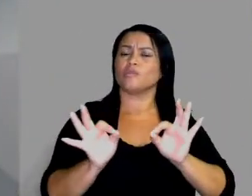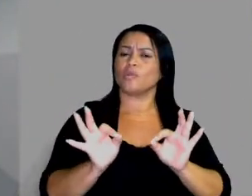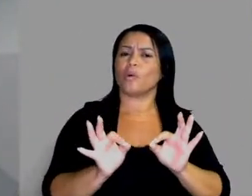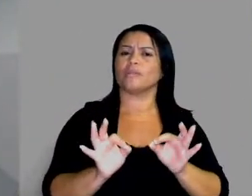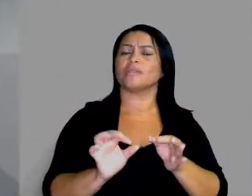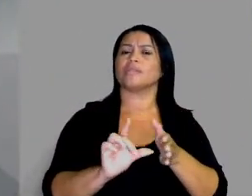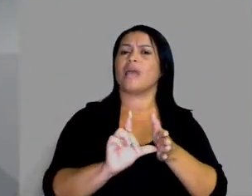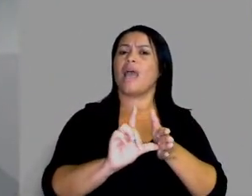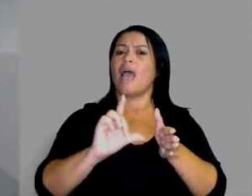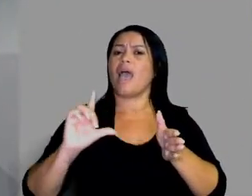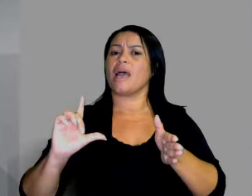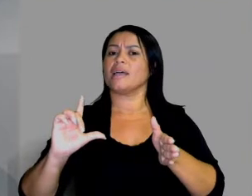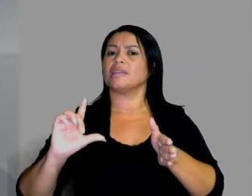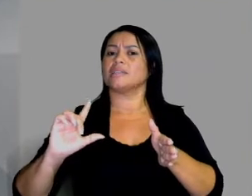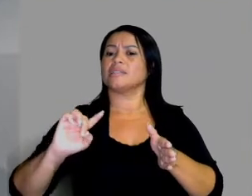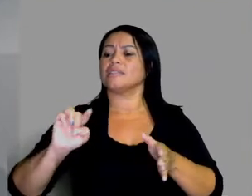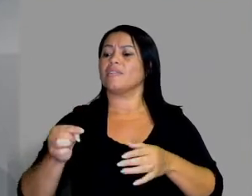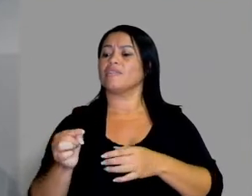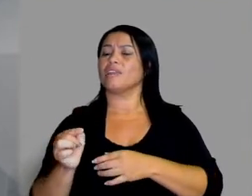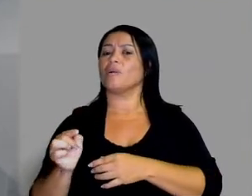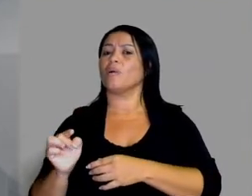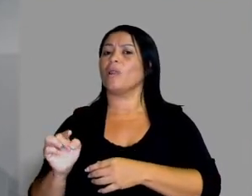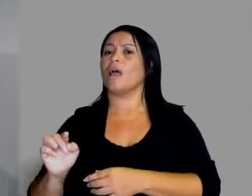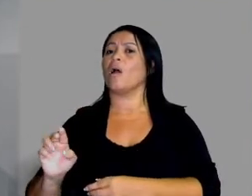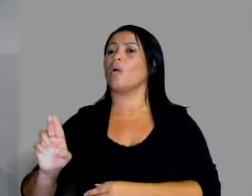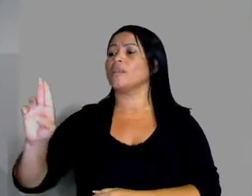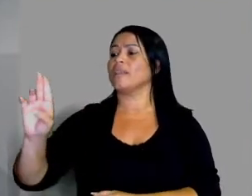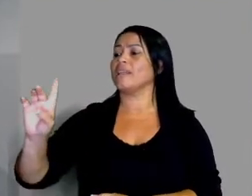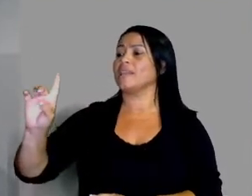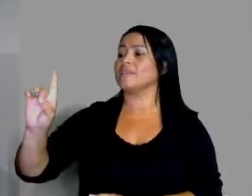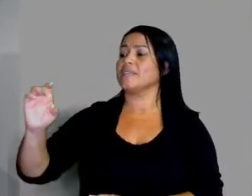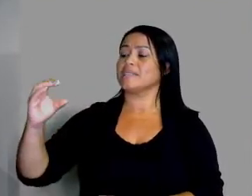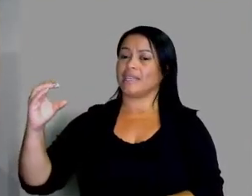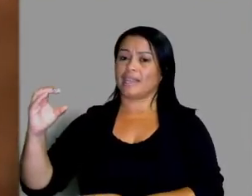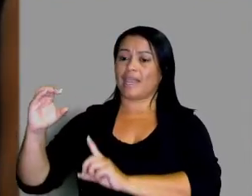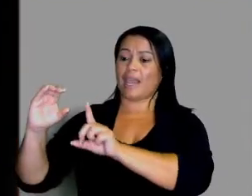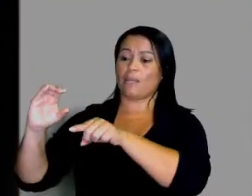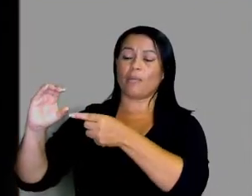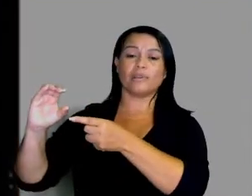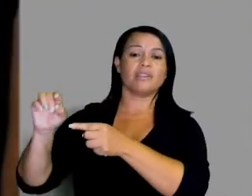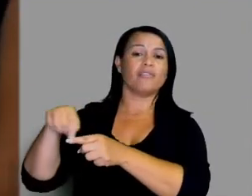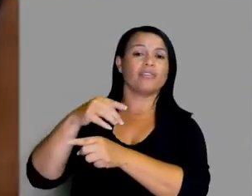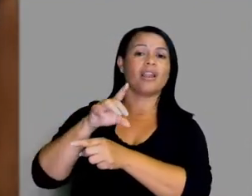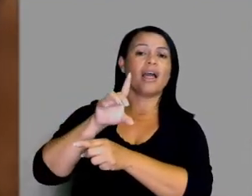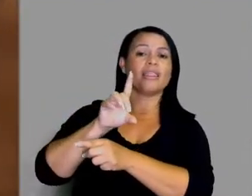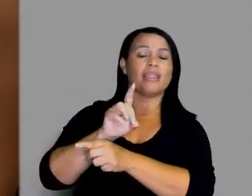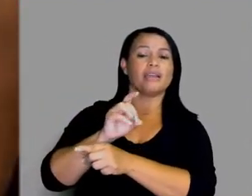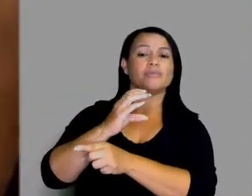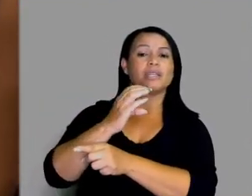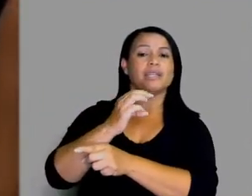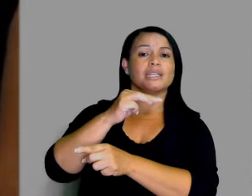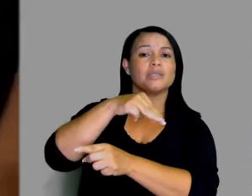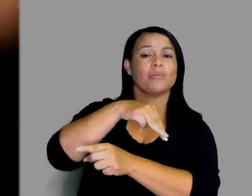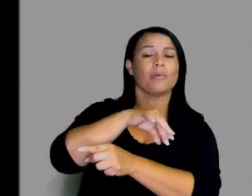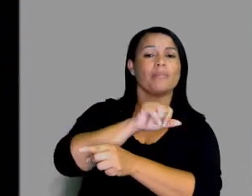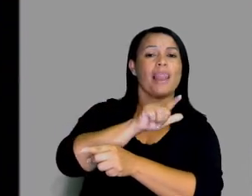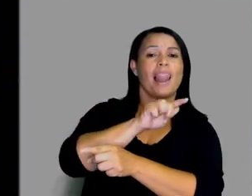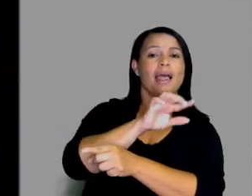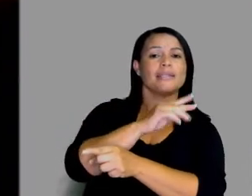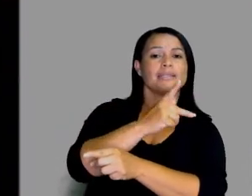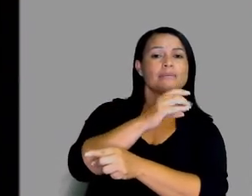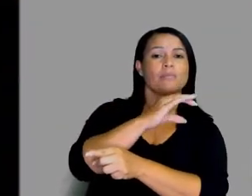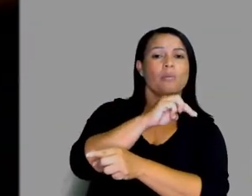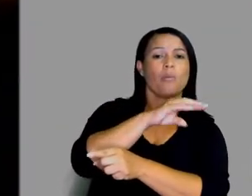ordens. Antes da vírgula, unidade, dezena e centena. Pós a vírgula, décimo, centésimo, milésimo.